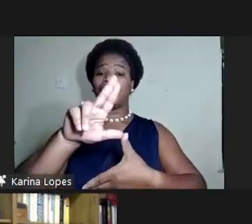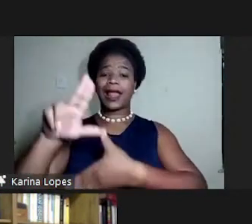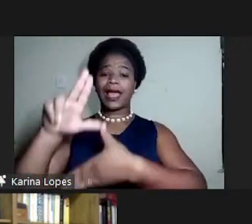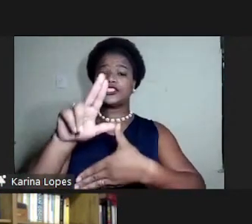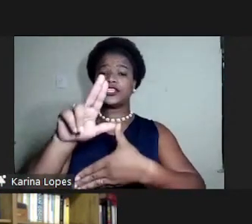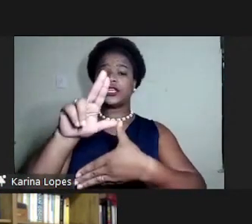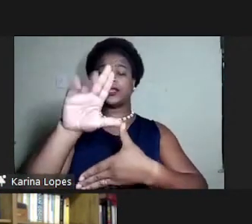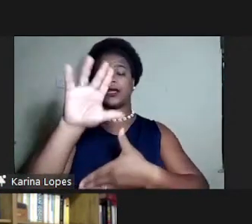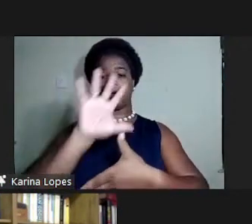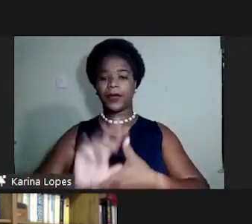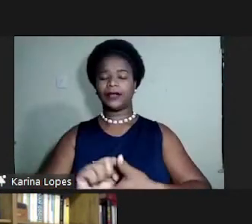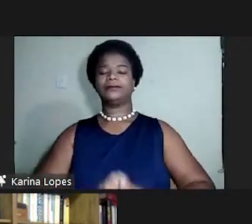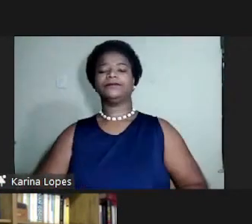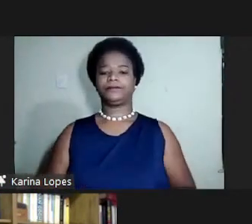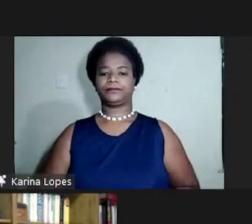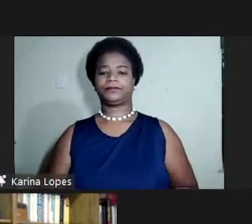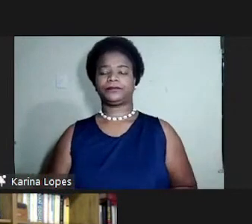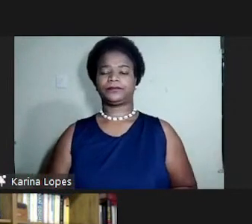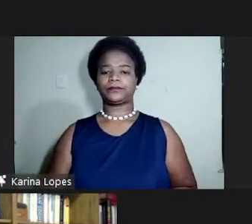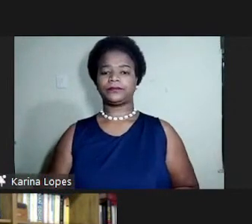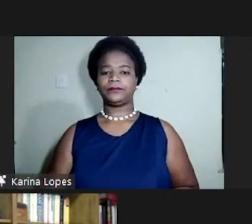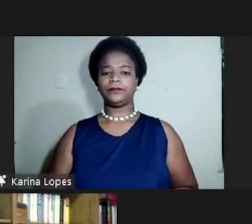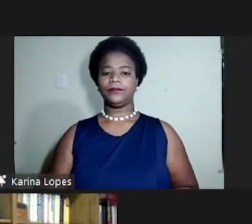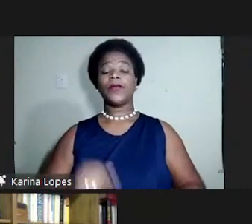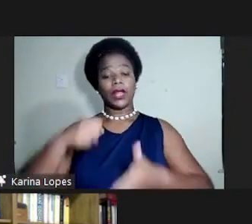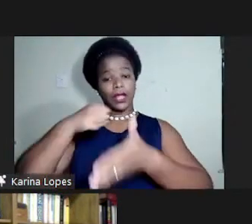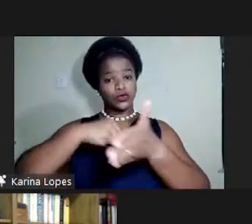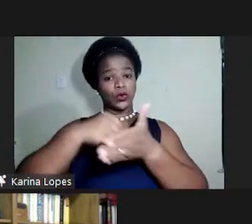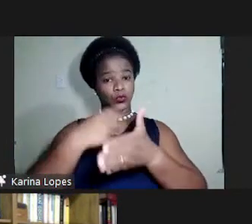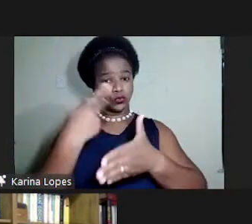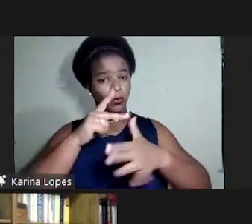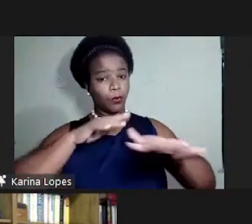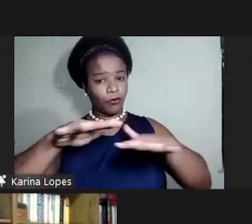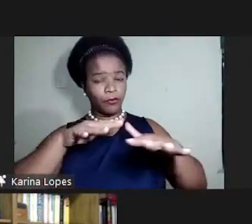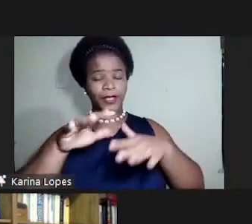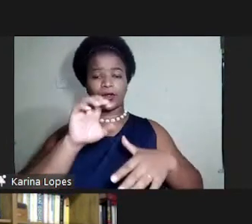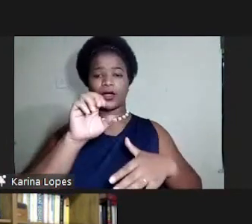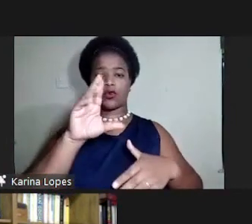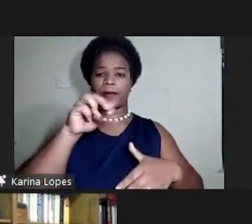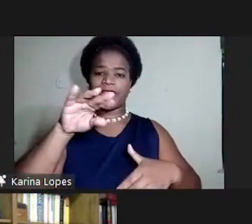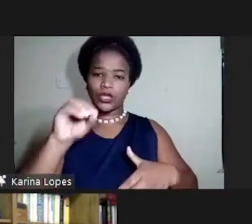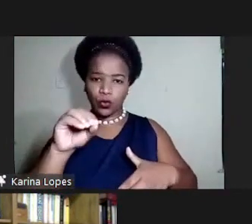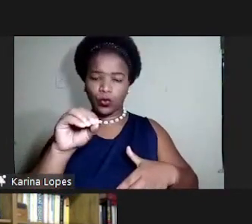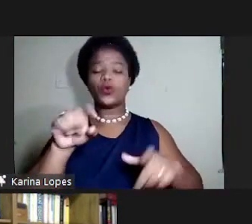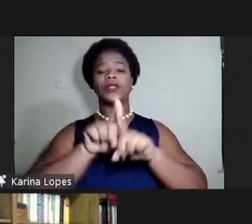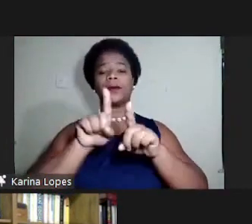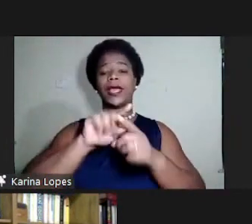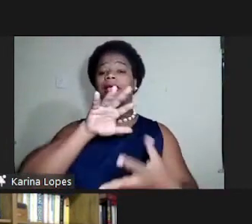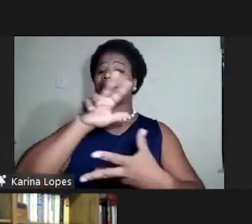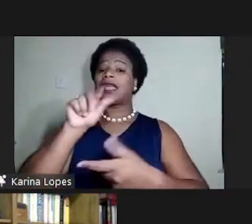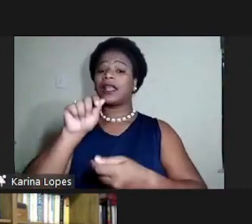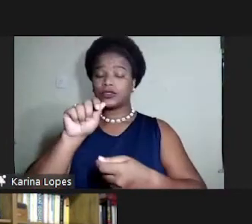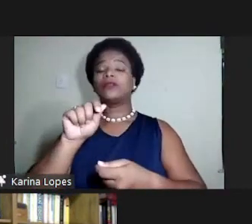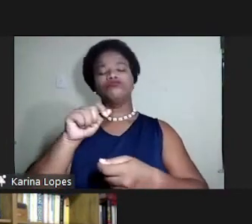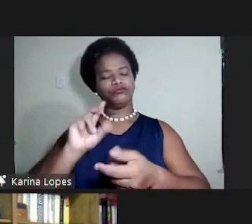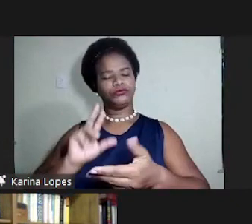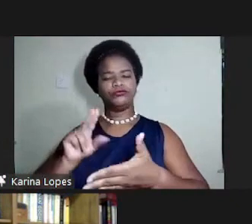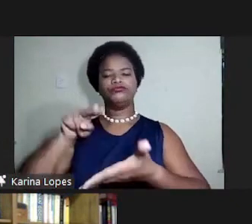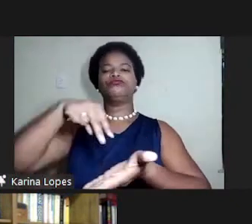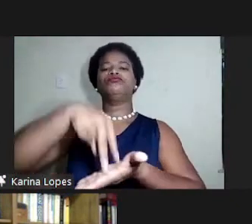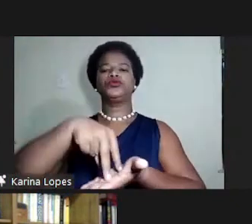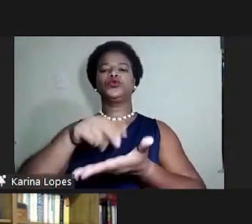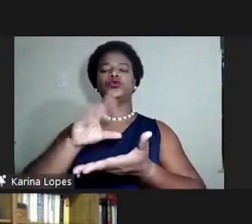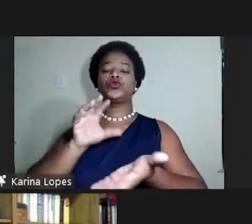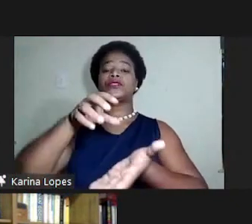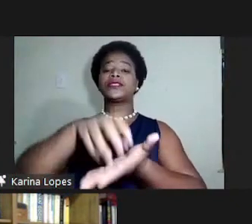Latina. Em seu engajamento no movimento ecumênico nacional e internacional, esteve à frente do Centro Ecumênico